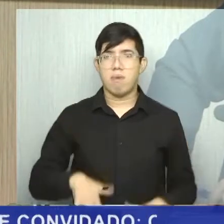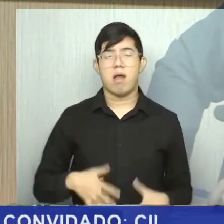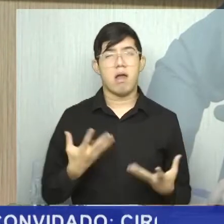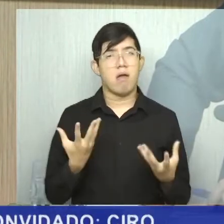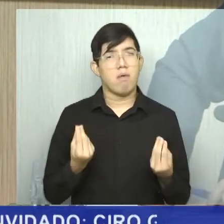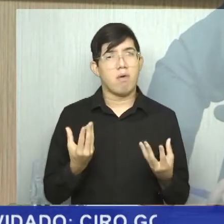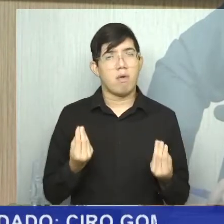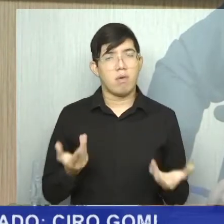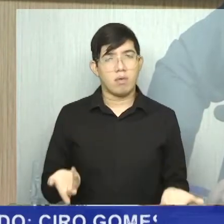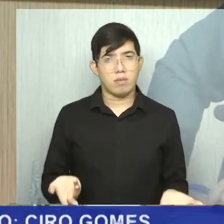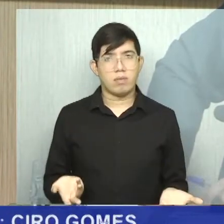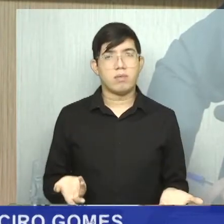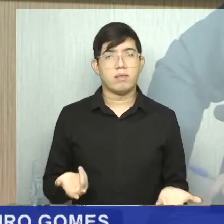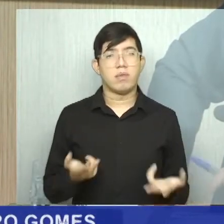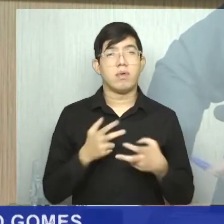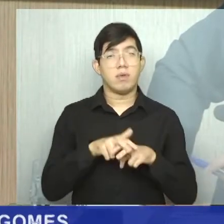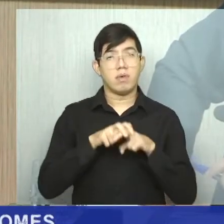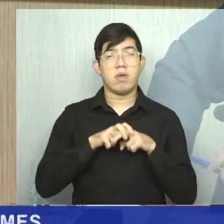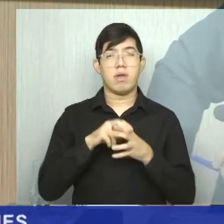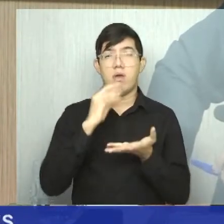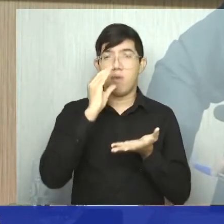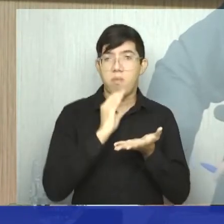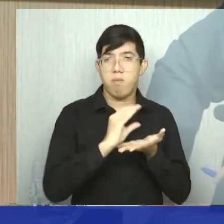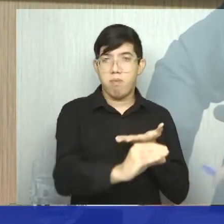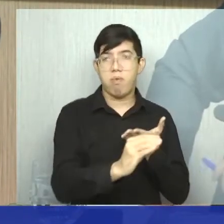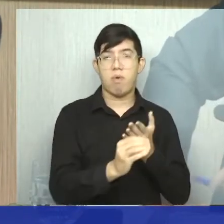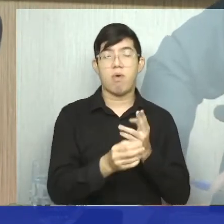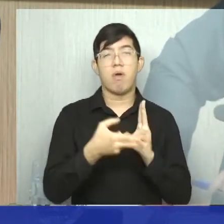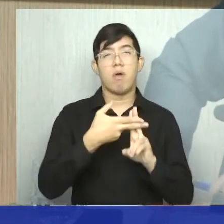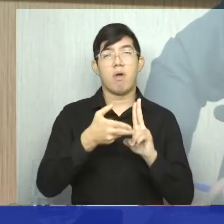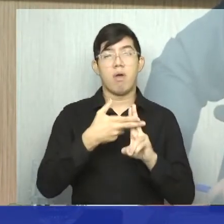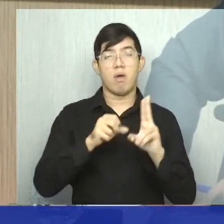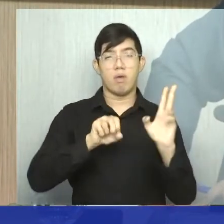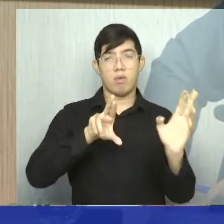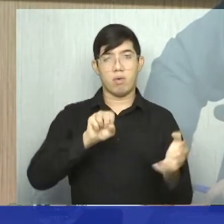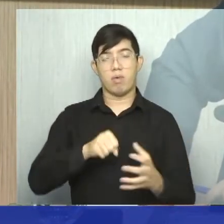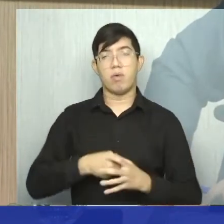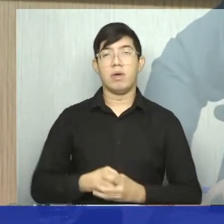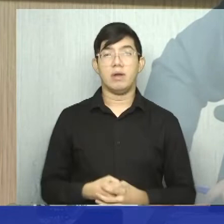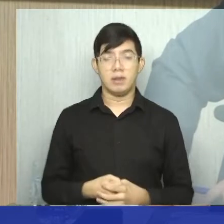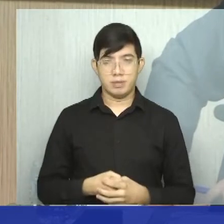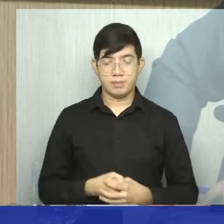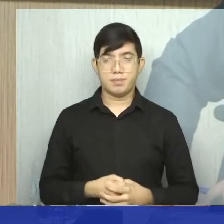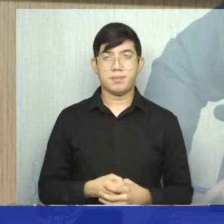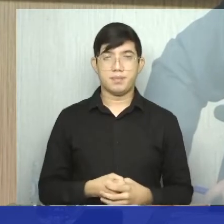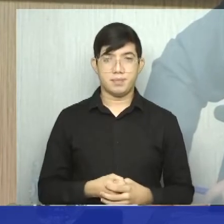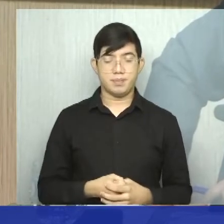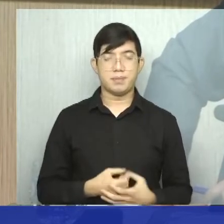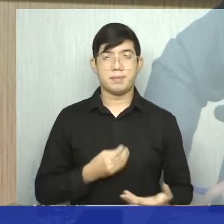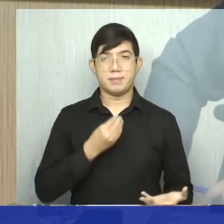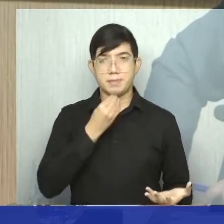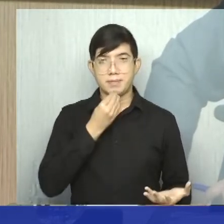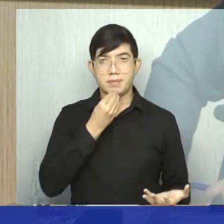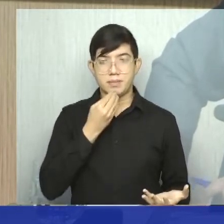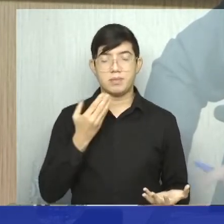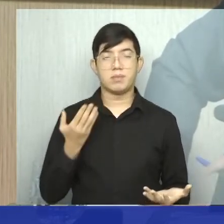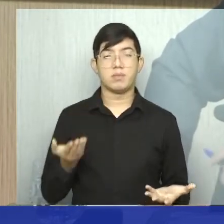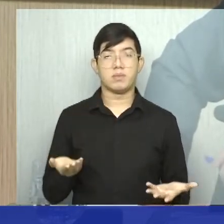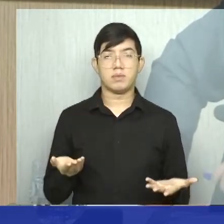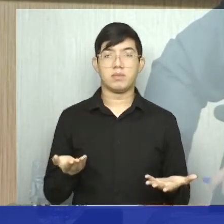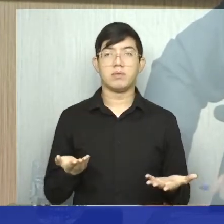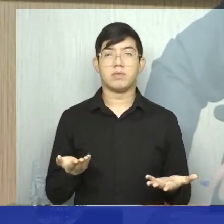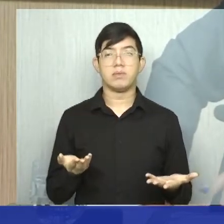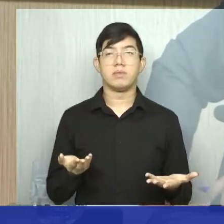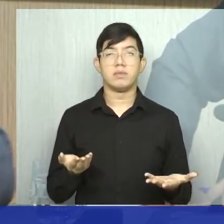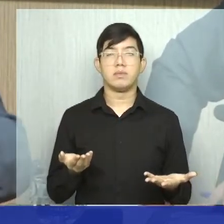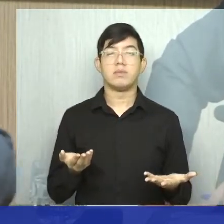de subfinanciamento no SUS que não está em debate, a não ser naquilo que as pequenas